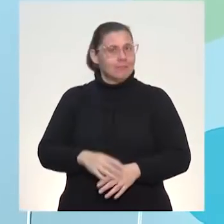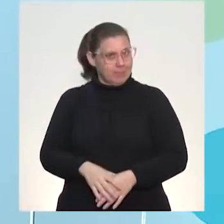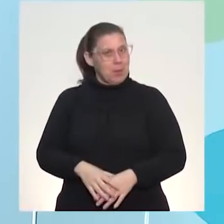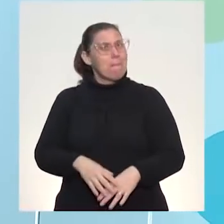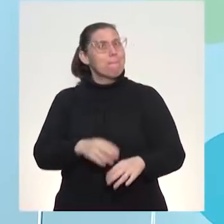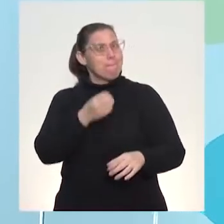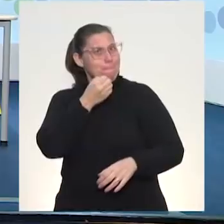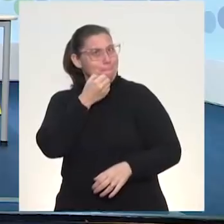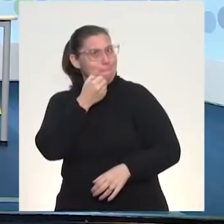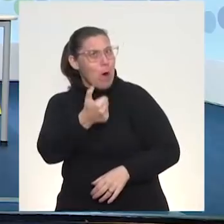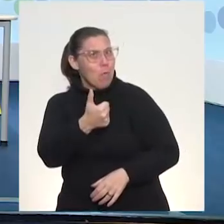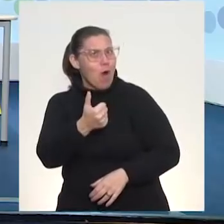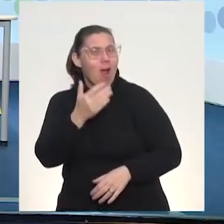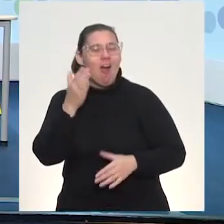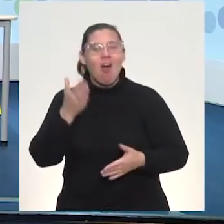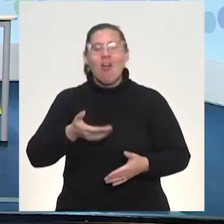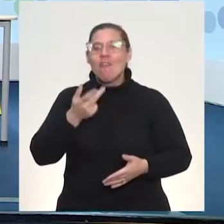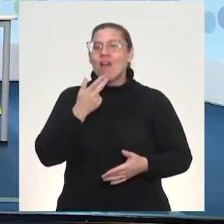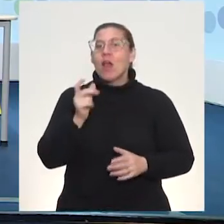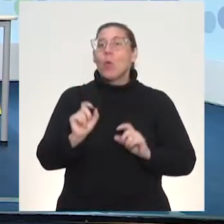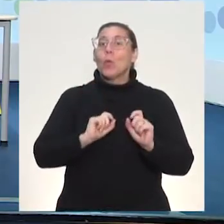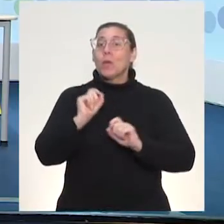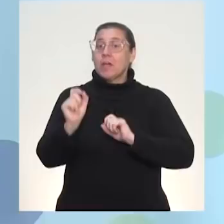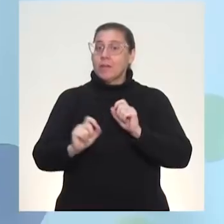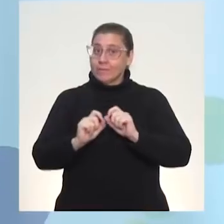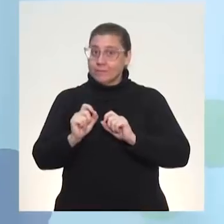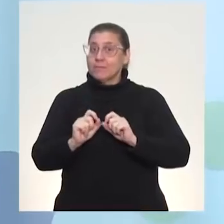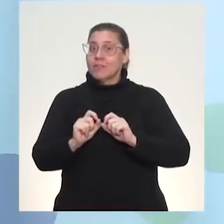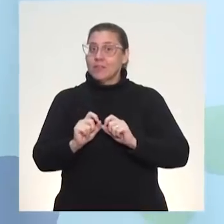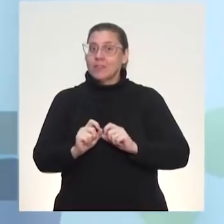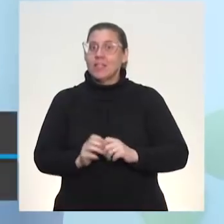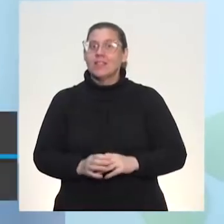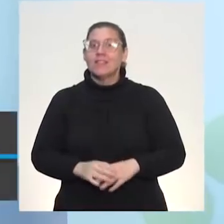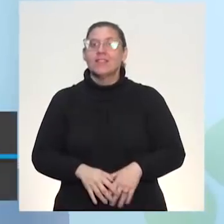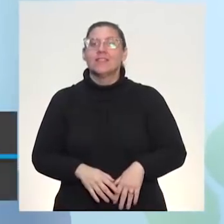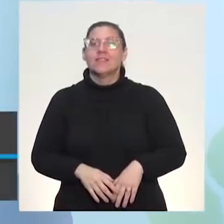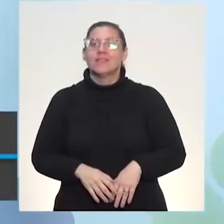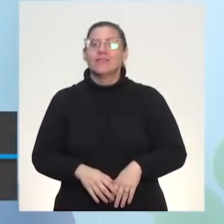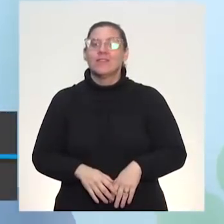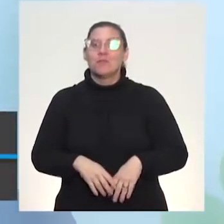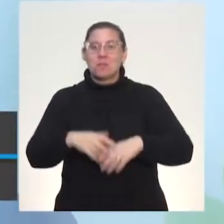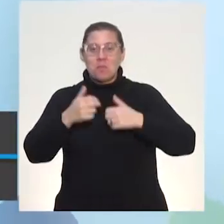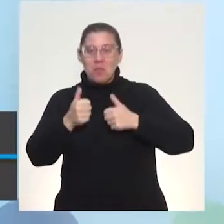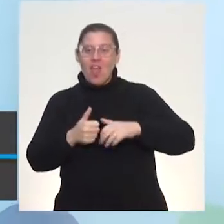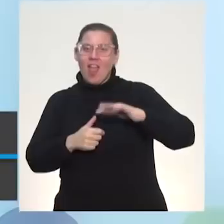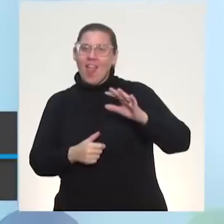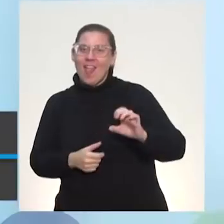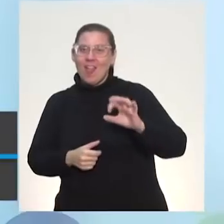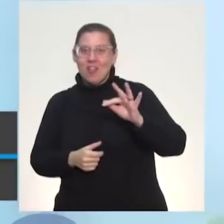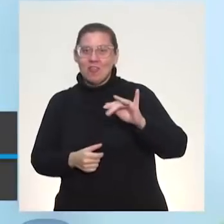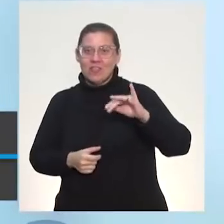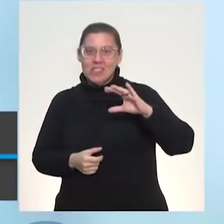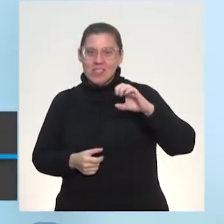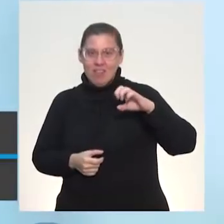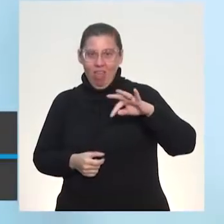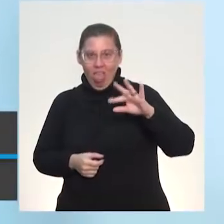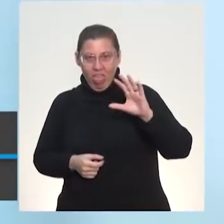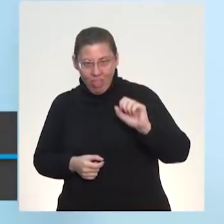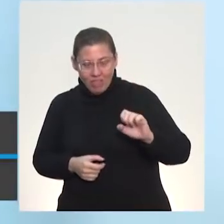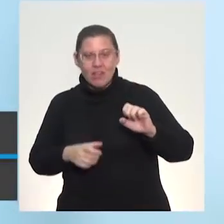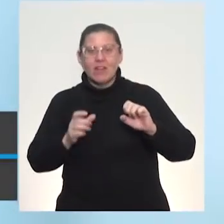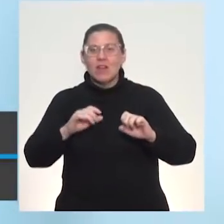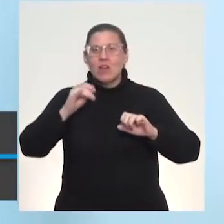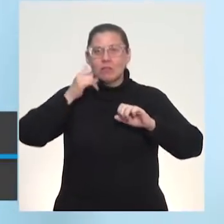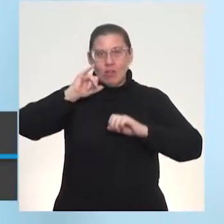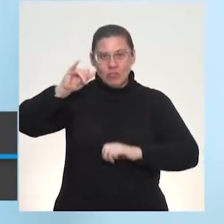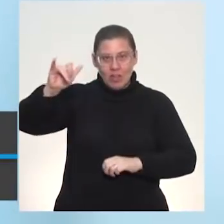né, Georgia? Hoje vamos falar sobre eficiência, então vai ser uma aula eficiente, né? Hoje a aula a gente vai trabalhar sobre eficiência energética.